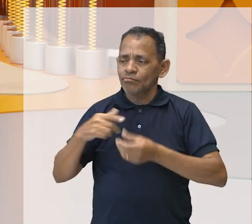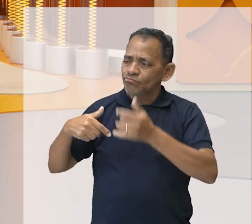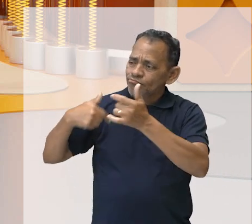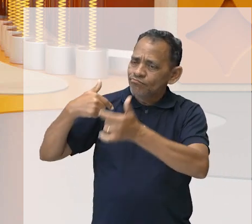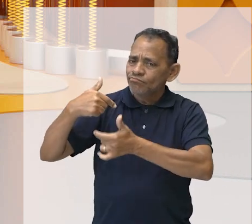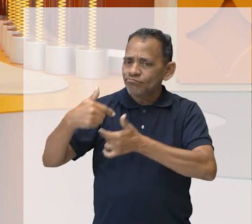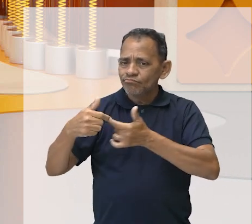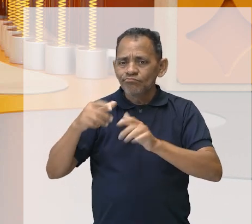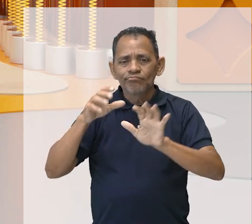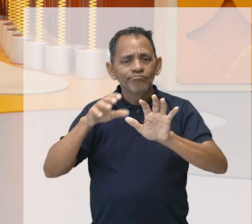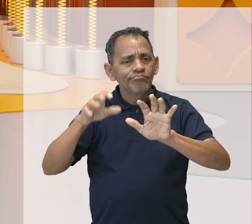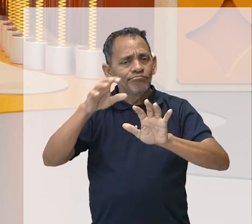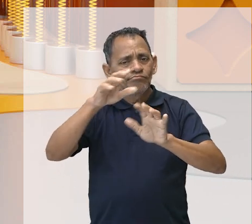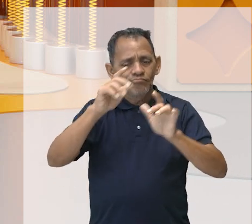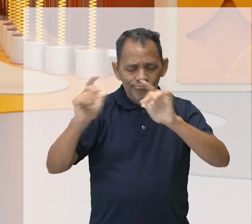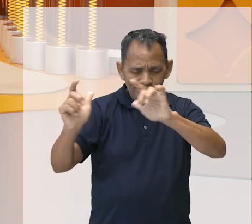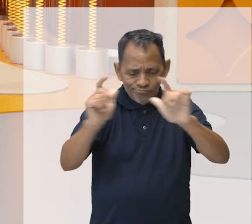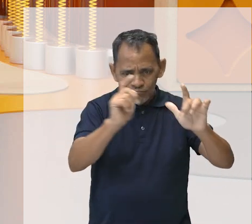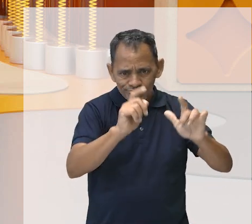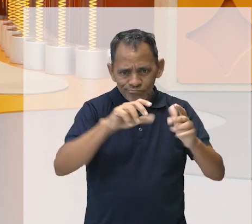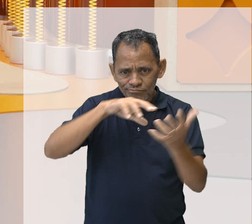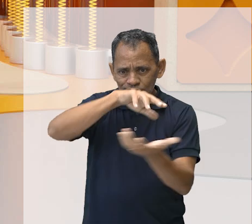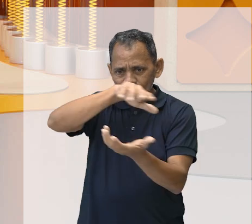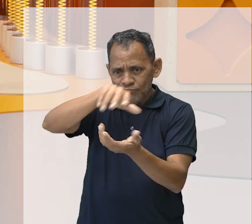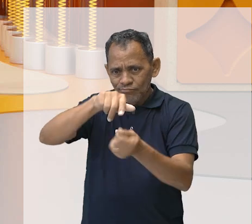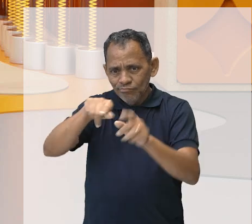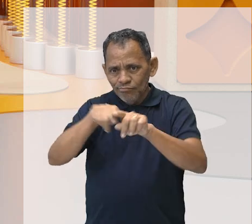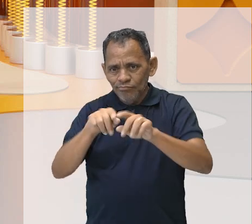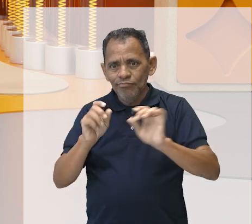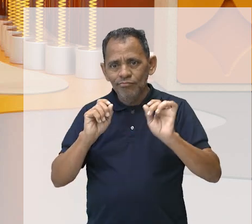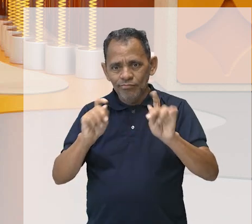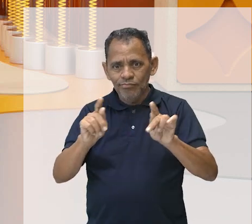em diferentes lugares do planeta,